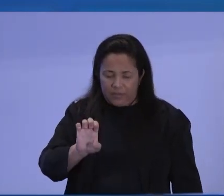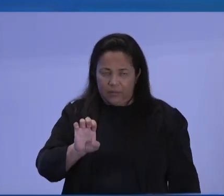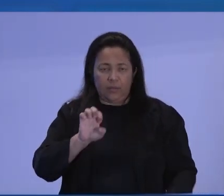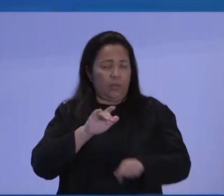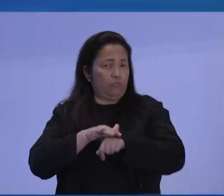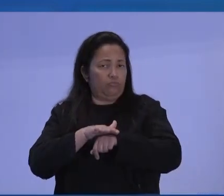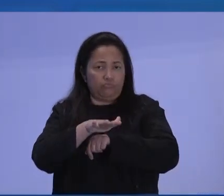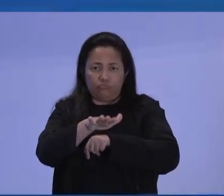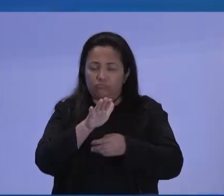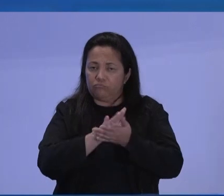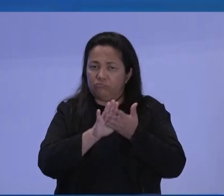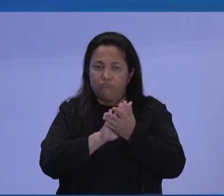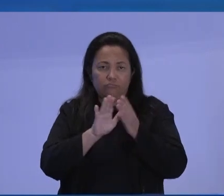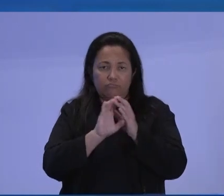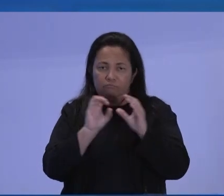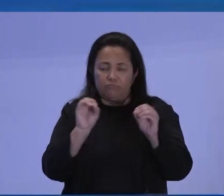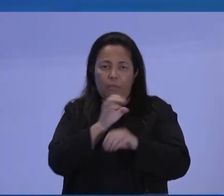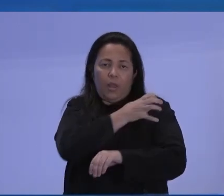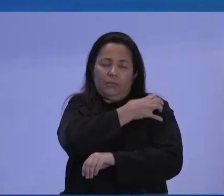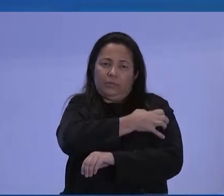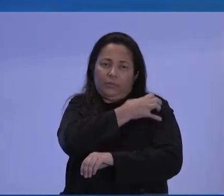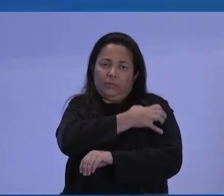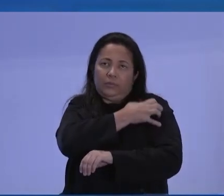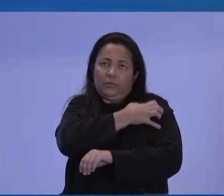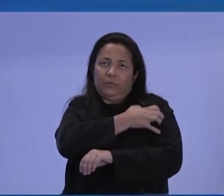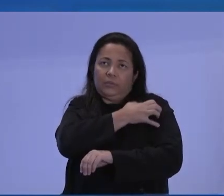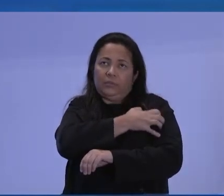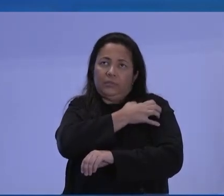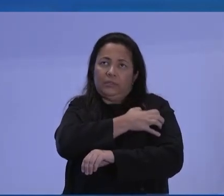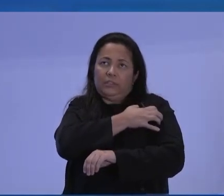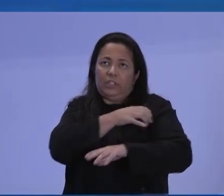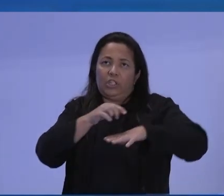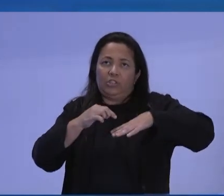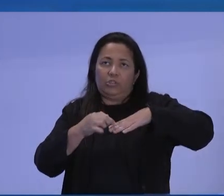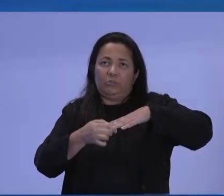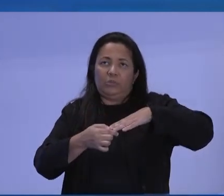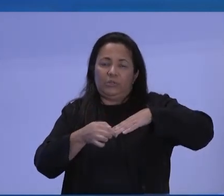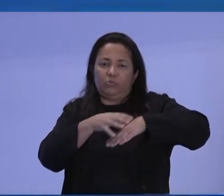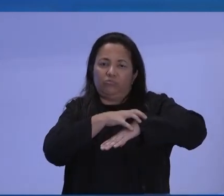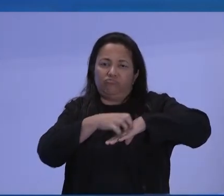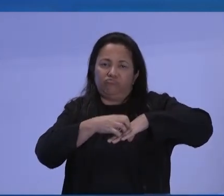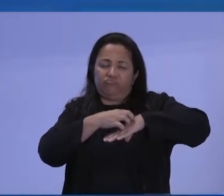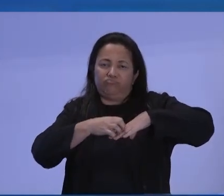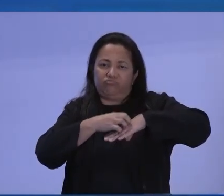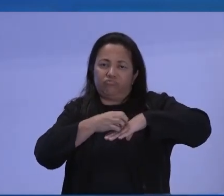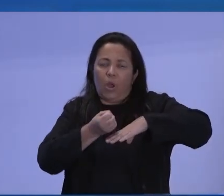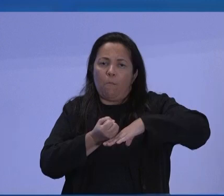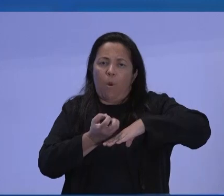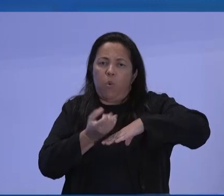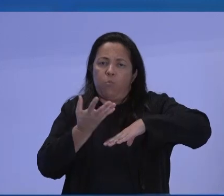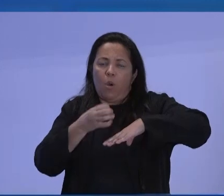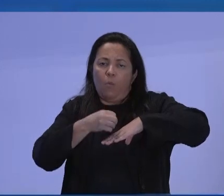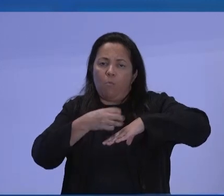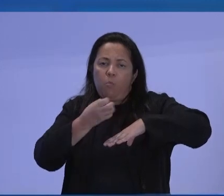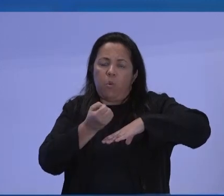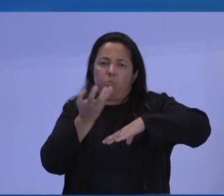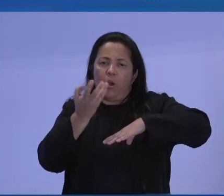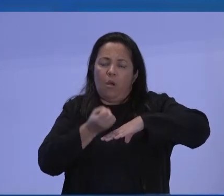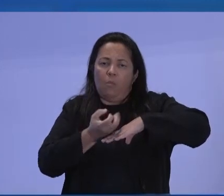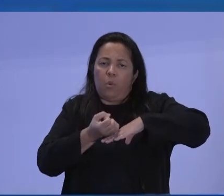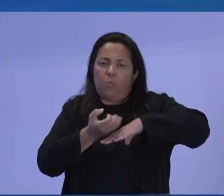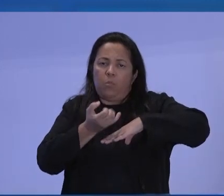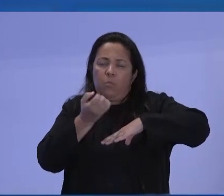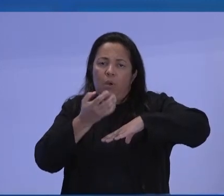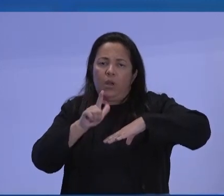transmissível e que se manifesta pela produção de substâncias inflamatórias aí pelos